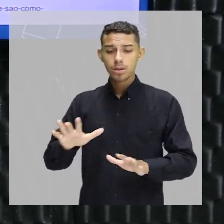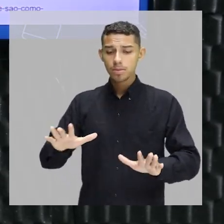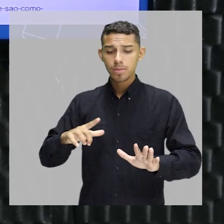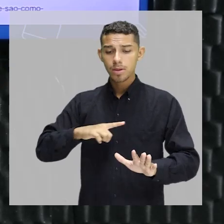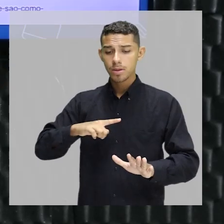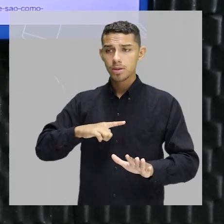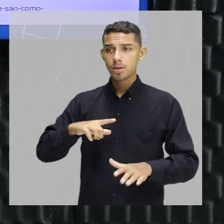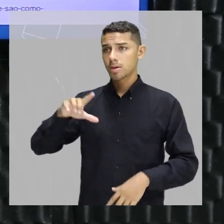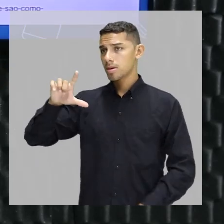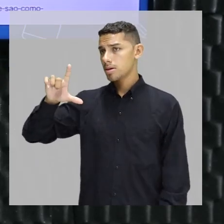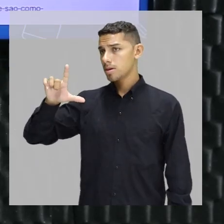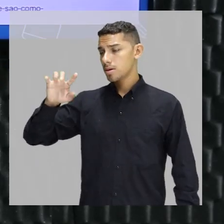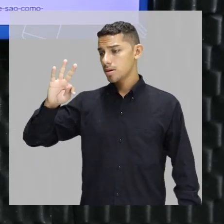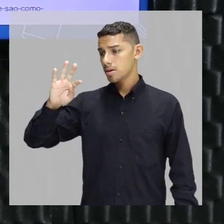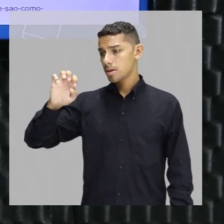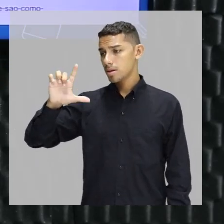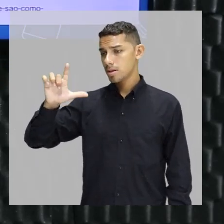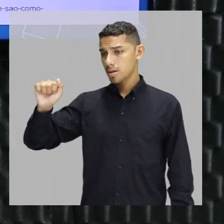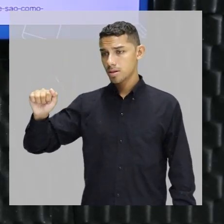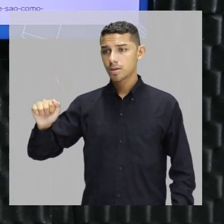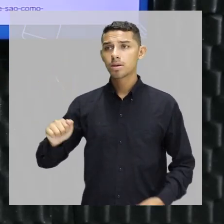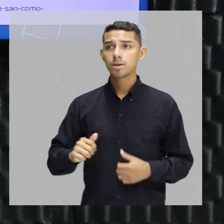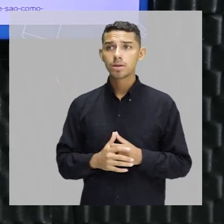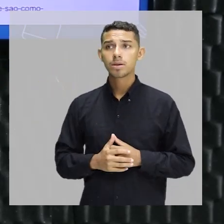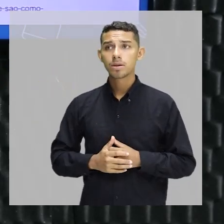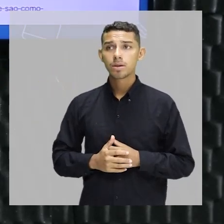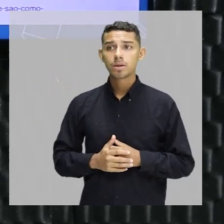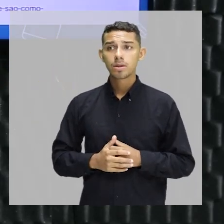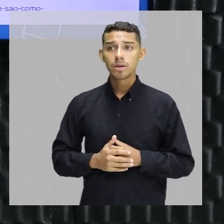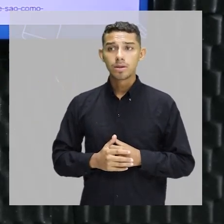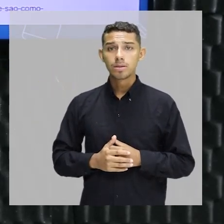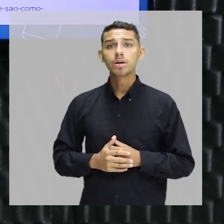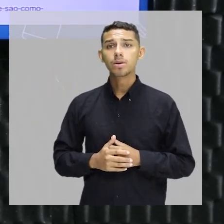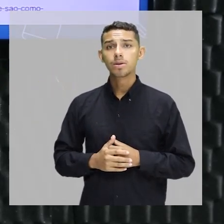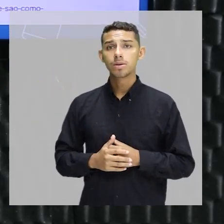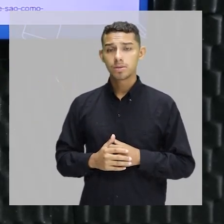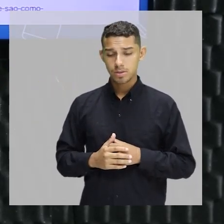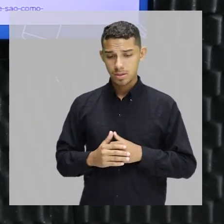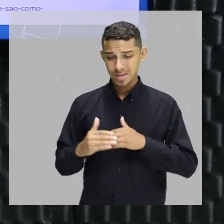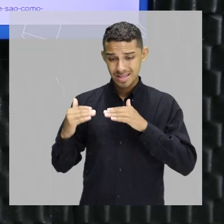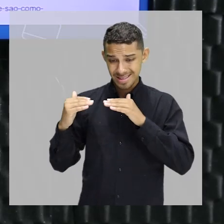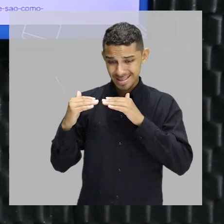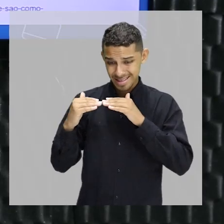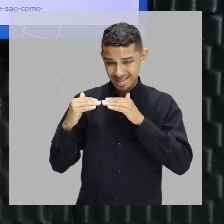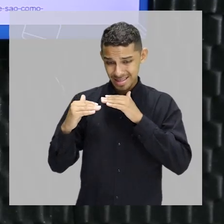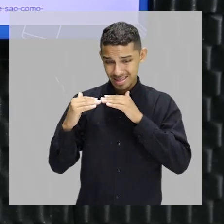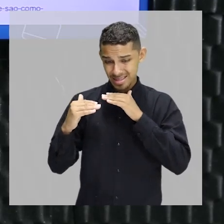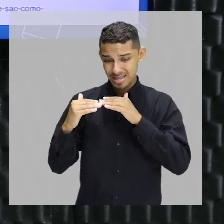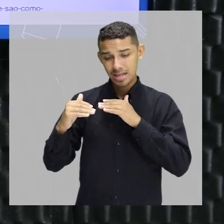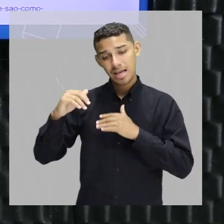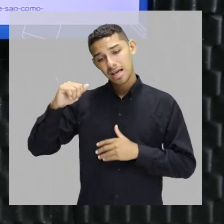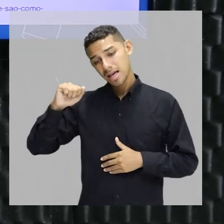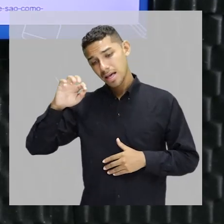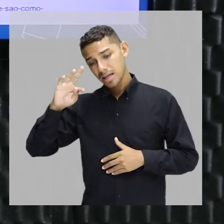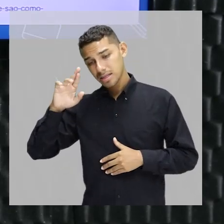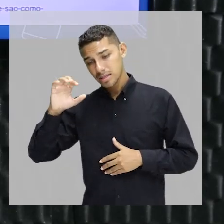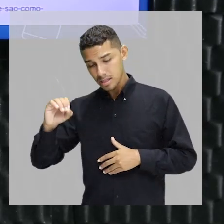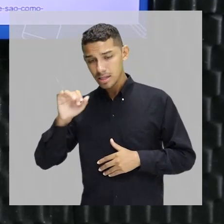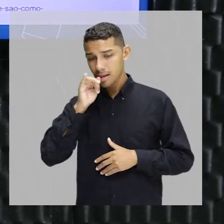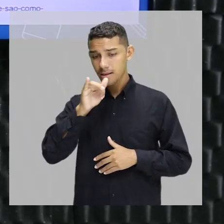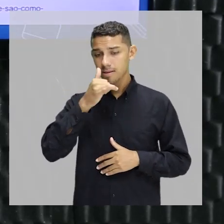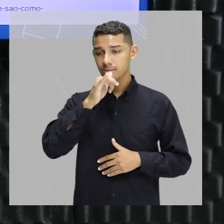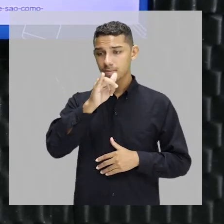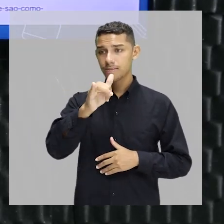tela, como tem partículas passando pela tela, ali ocorria um atrito e na tela tinha, né? Existia uma eletrização